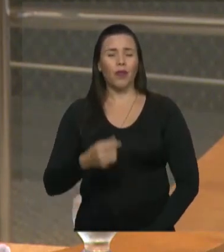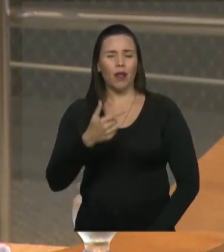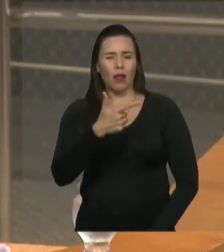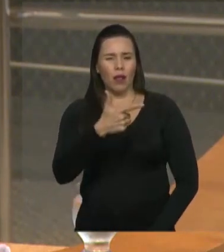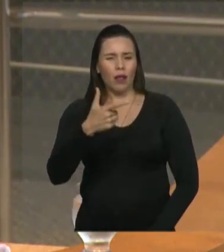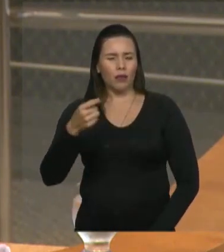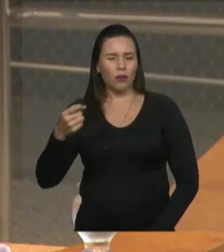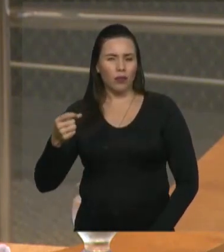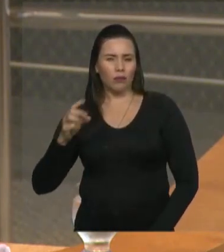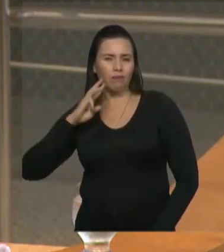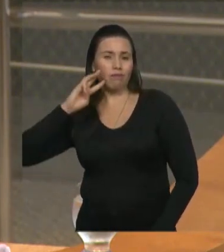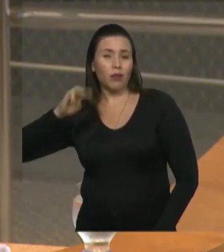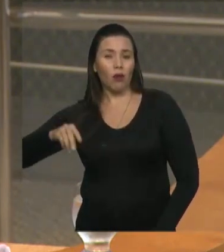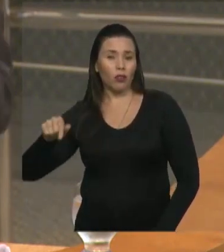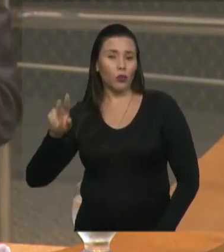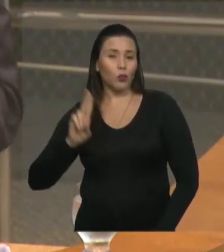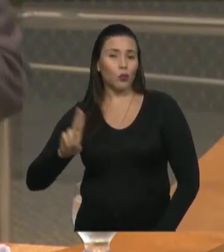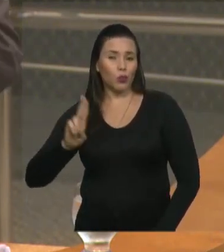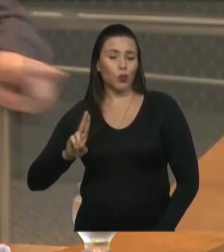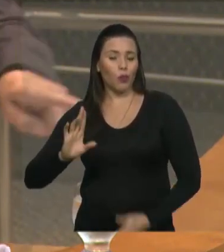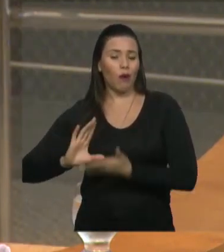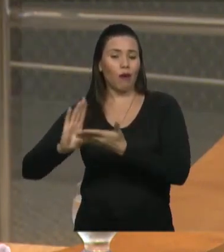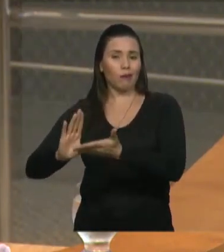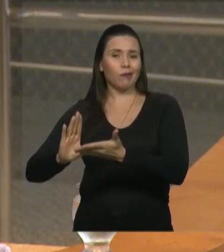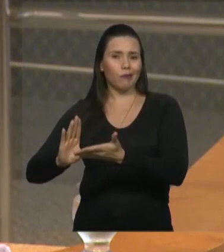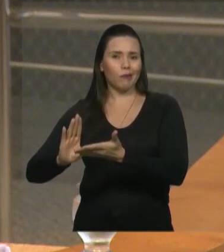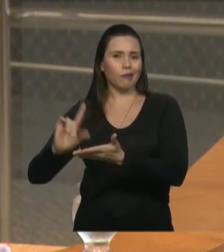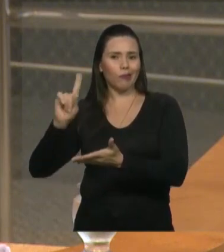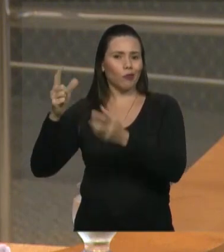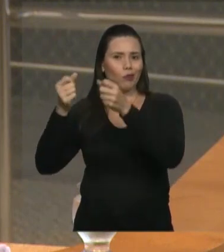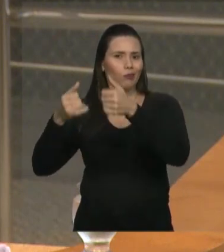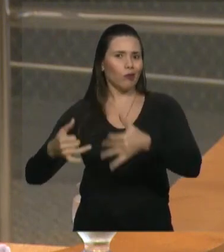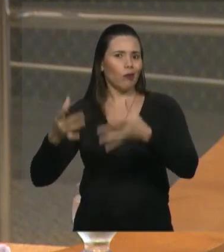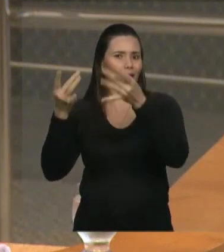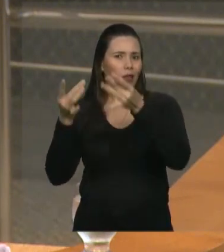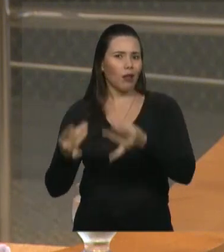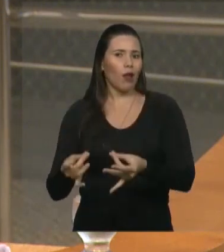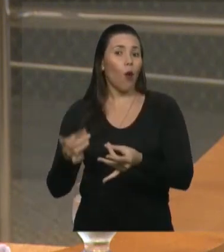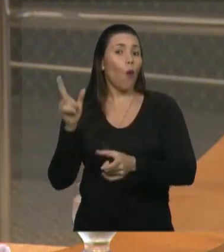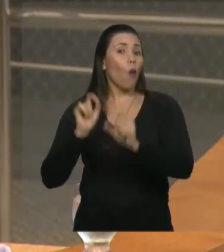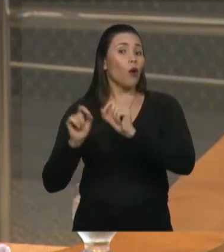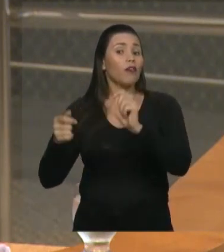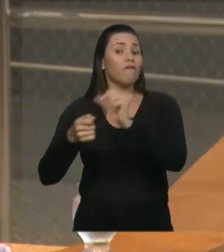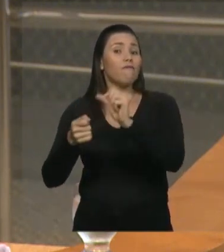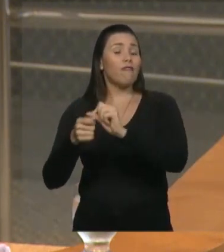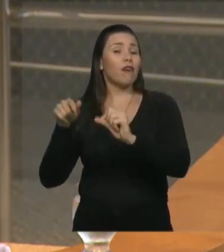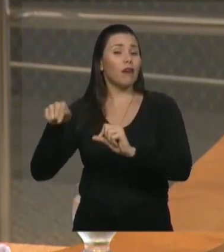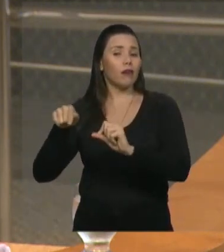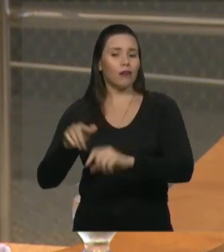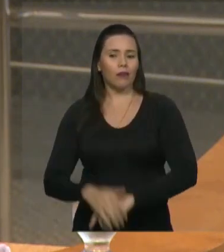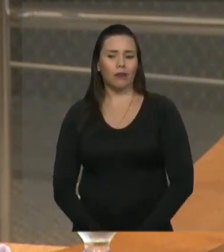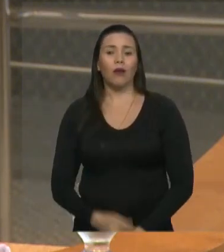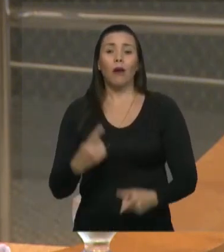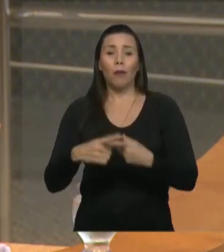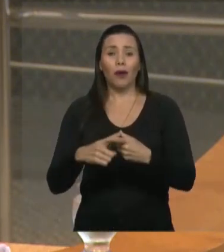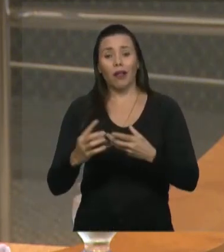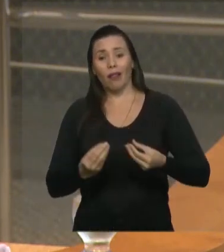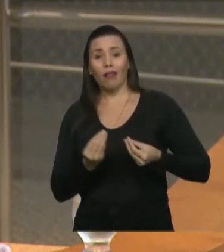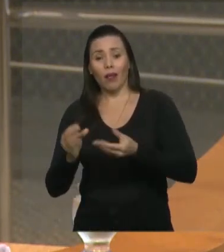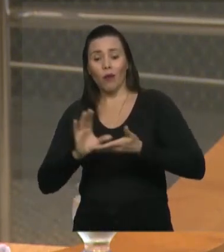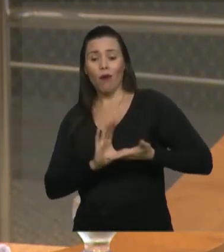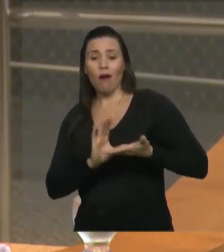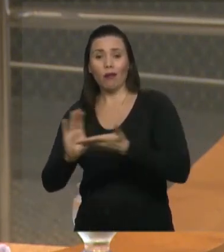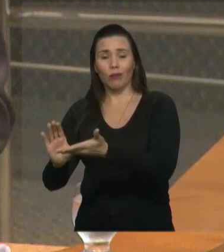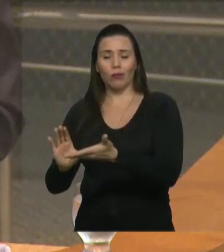responder criminalmente por isso. E quando se pergunta, não responde. Porque, na verdade, deram um bogue para ela e era, na verdade, um equilibrista